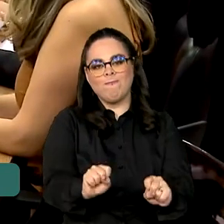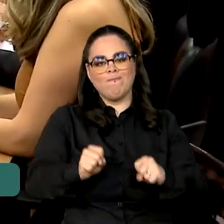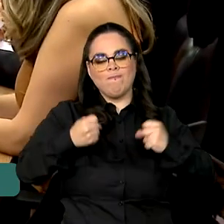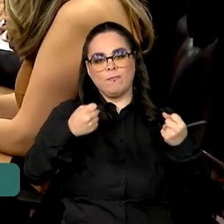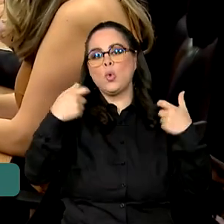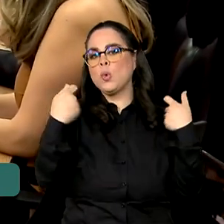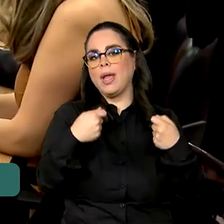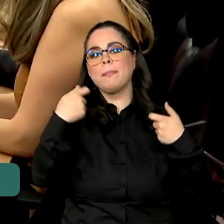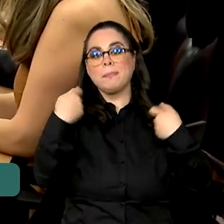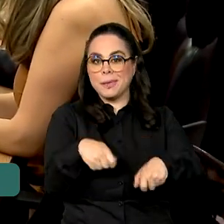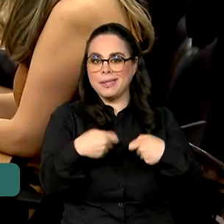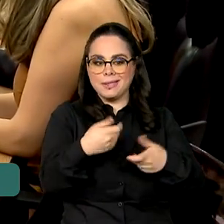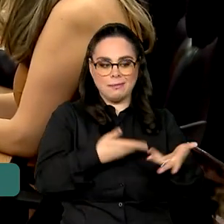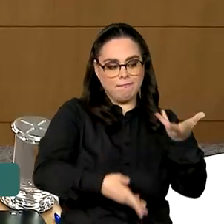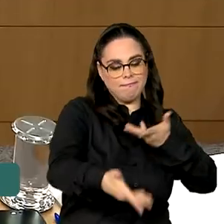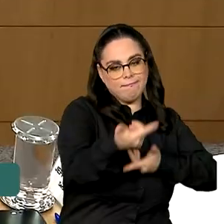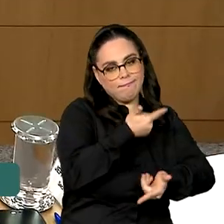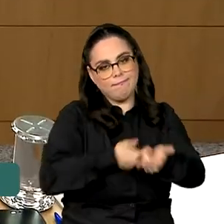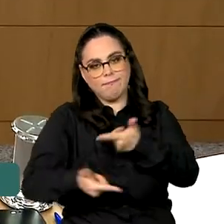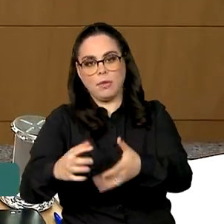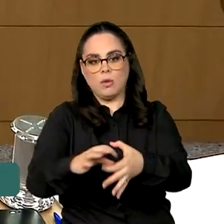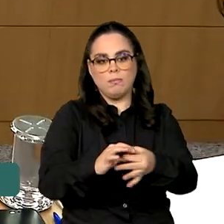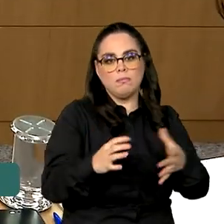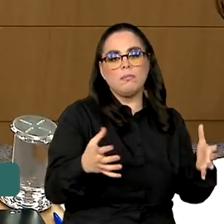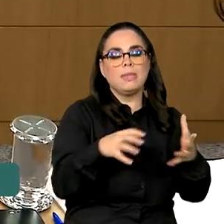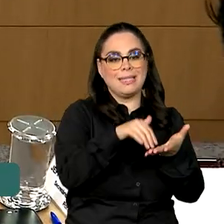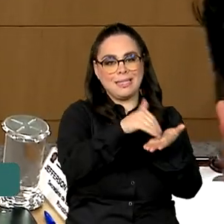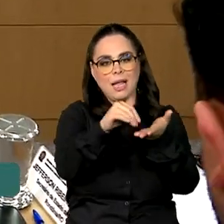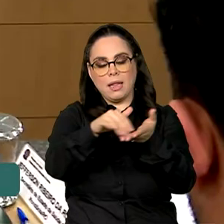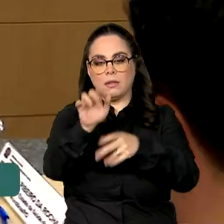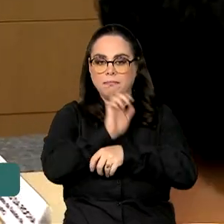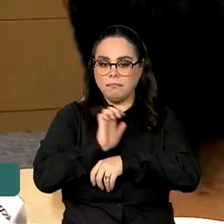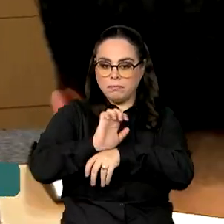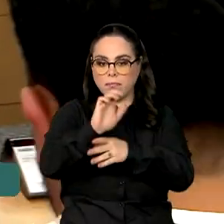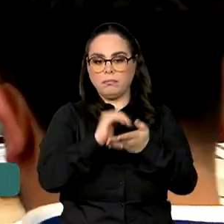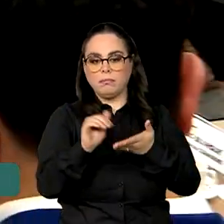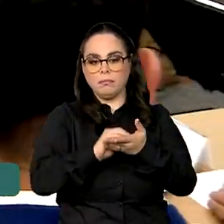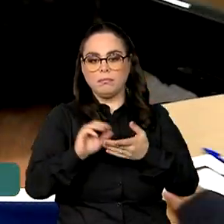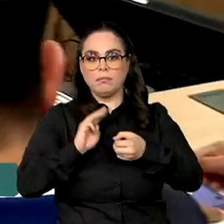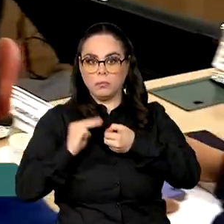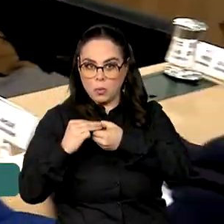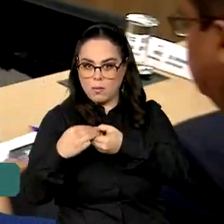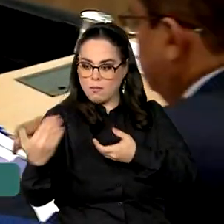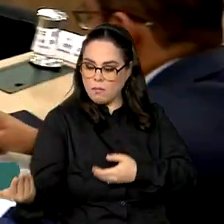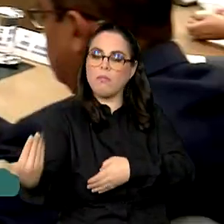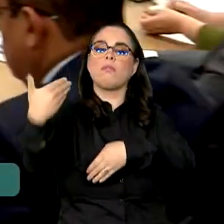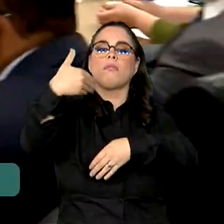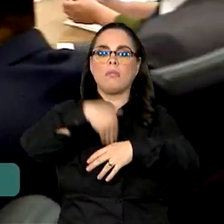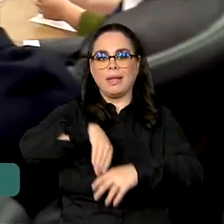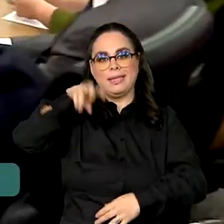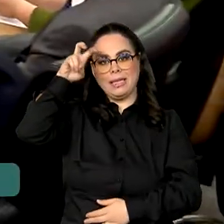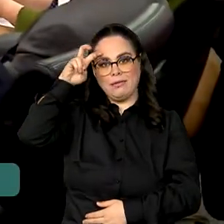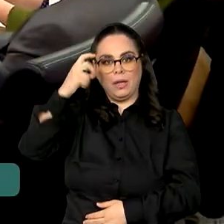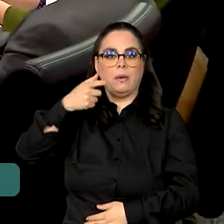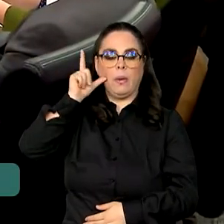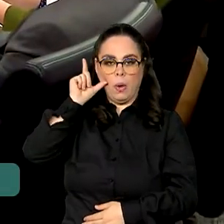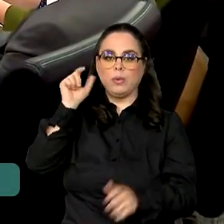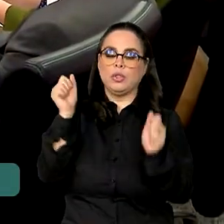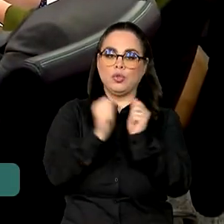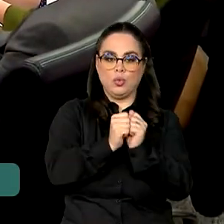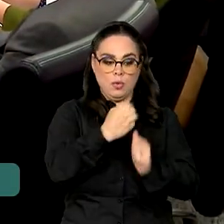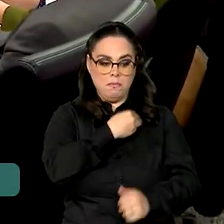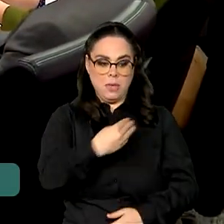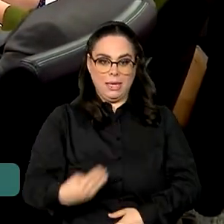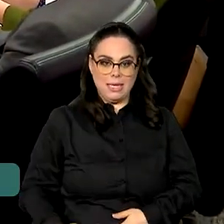necessidade de um trabalho conjunto secretários estaduais e municipais se reuniram nessa quinta-feira com a ministra da